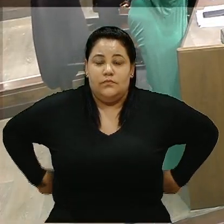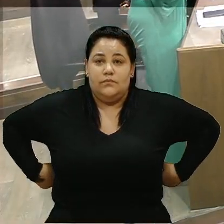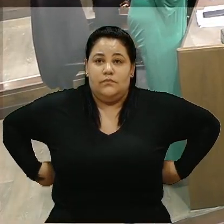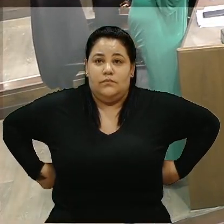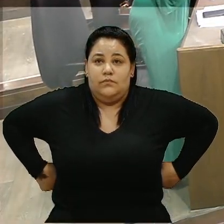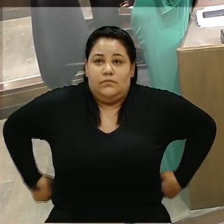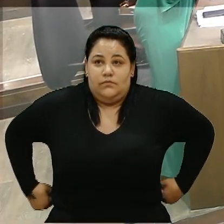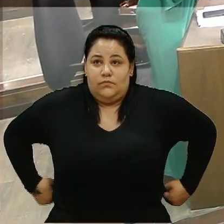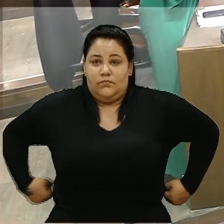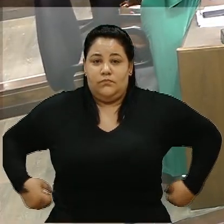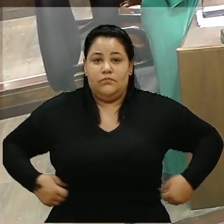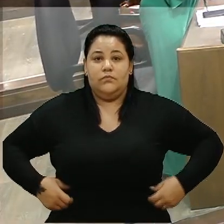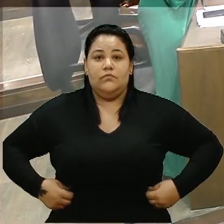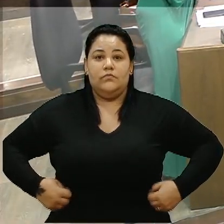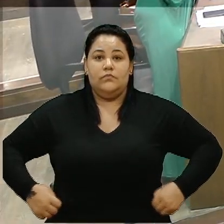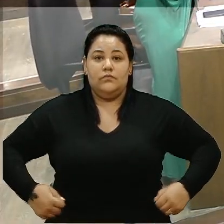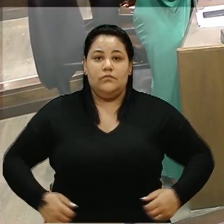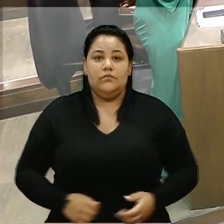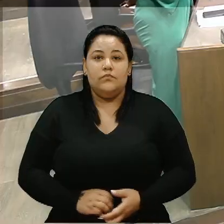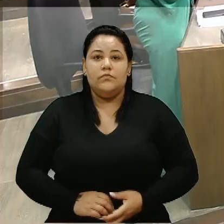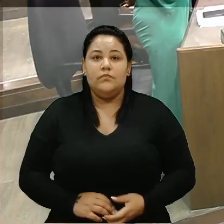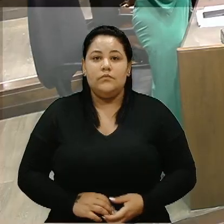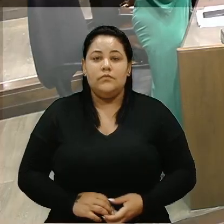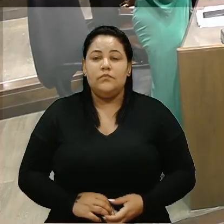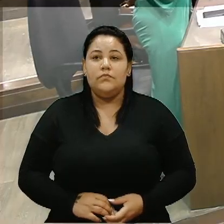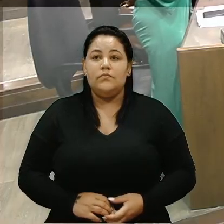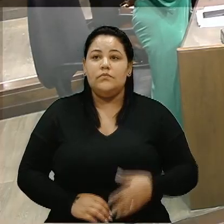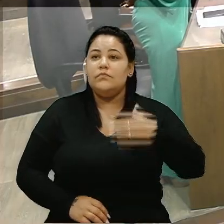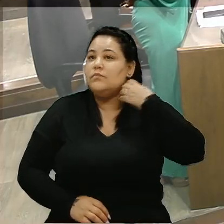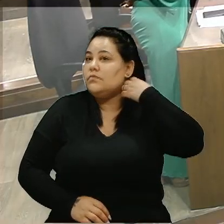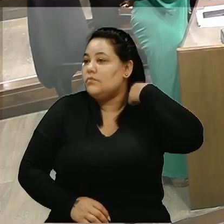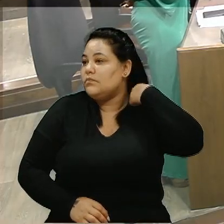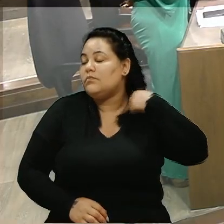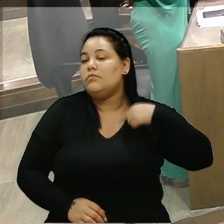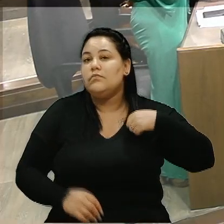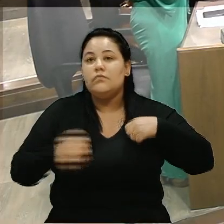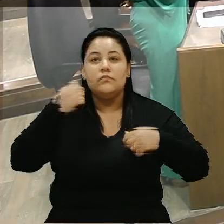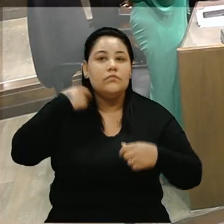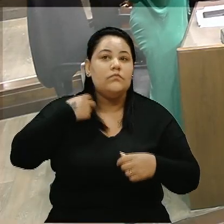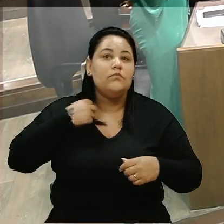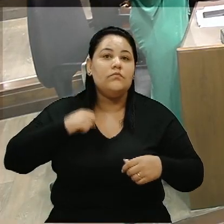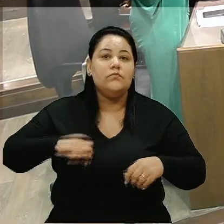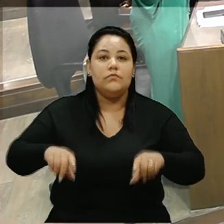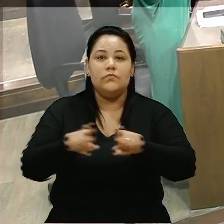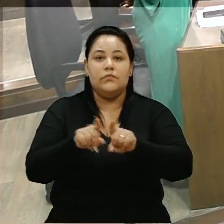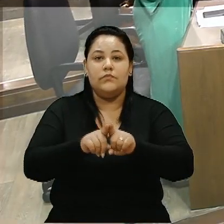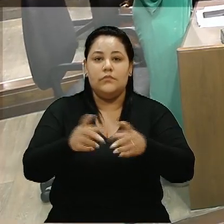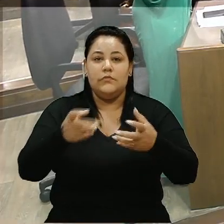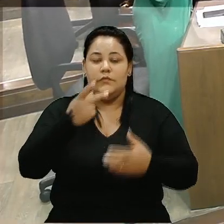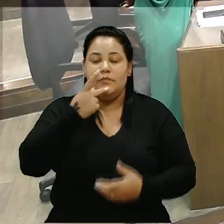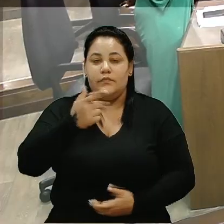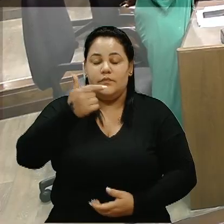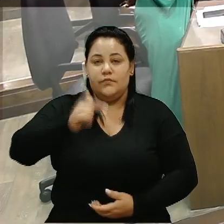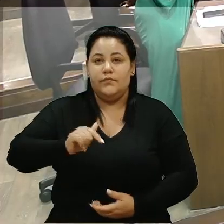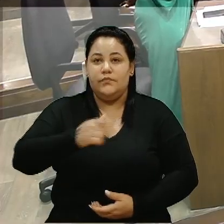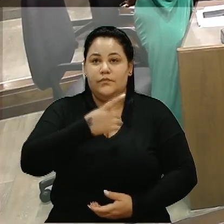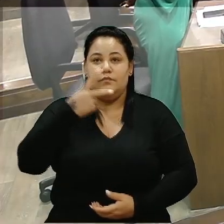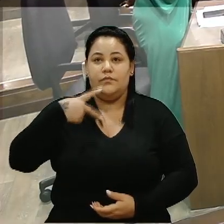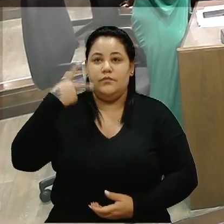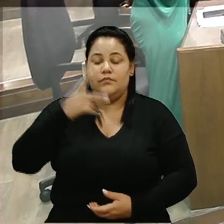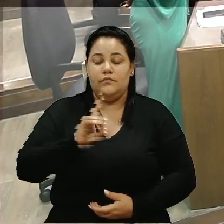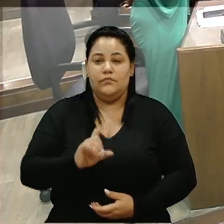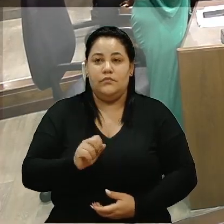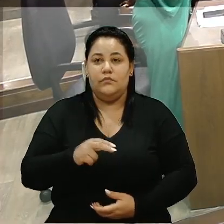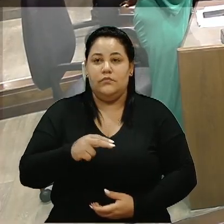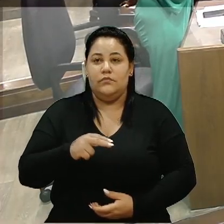Bom, eu também queria reforçar, quando o vereador Daniel falou da fase, eu acho que é importante, mas